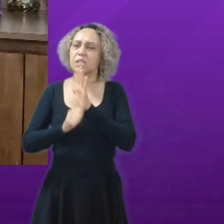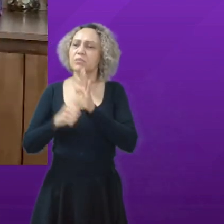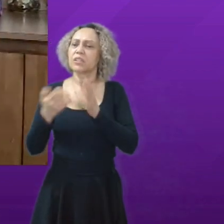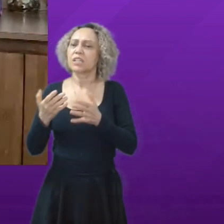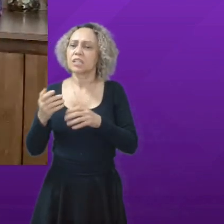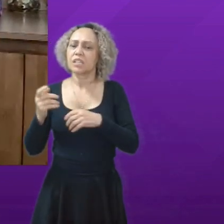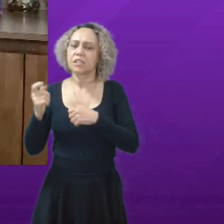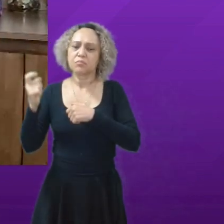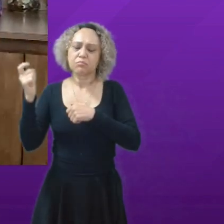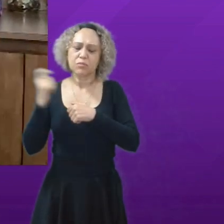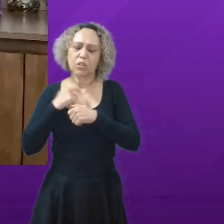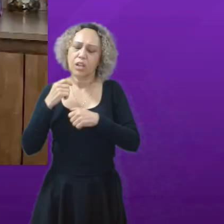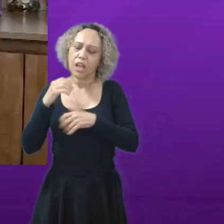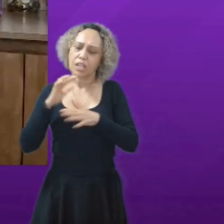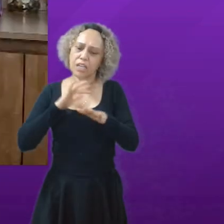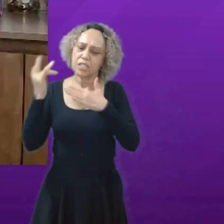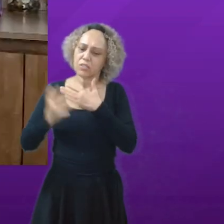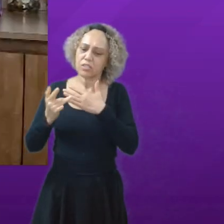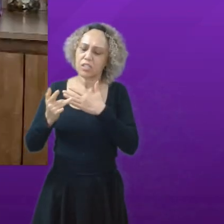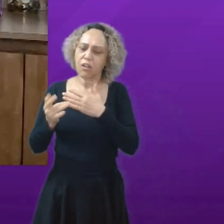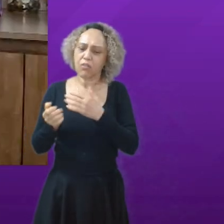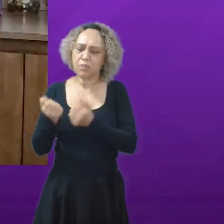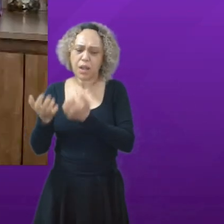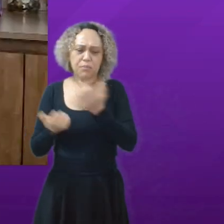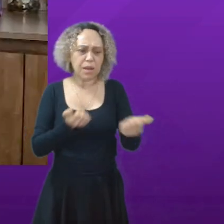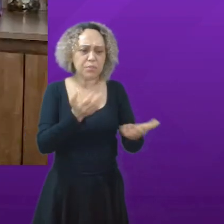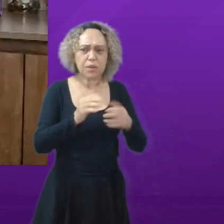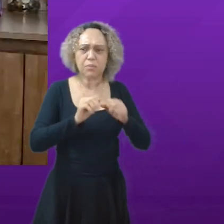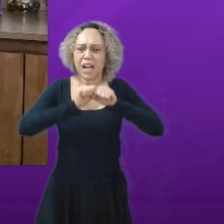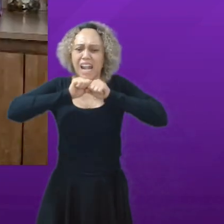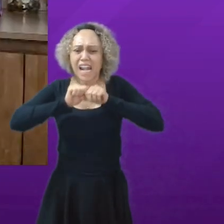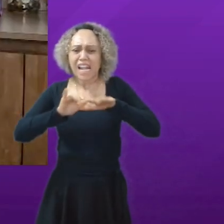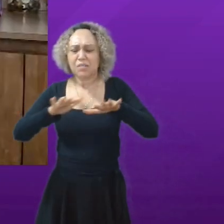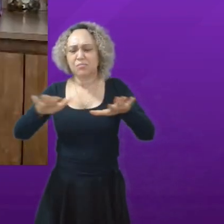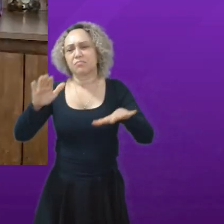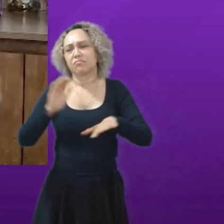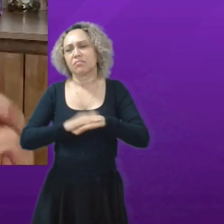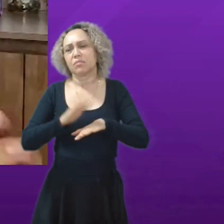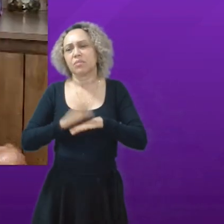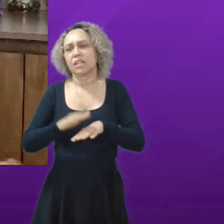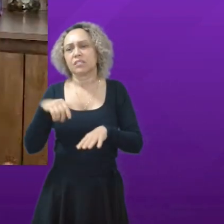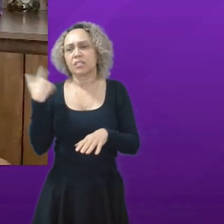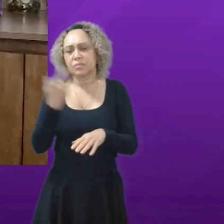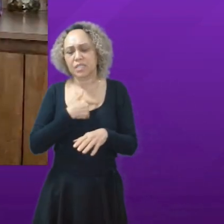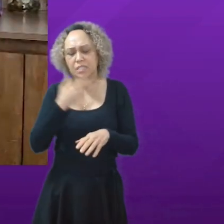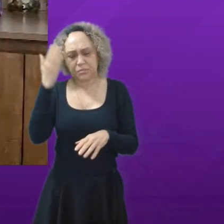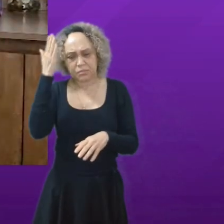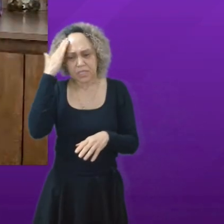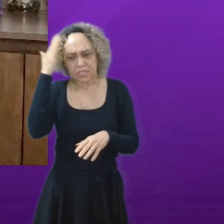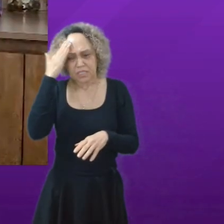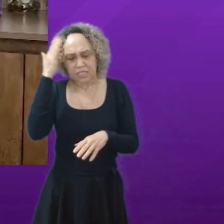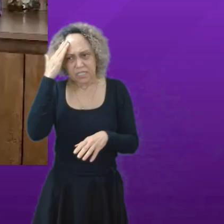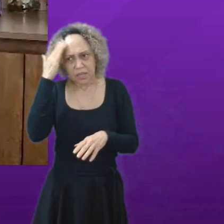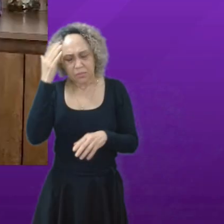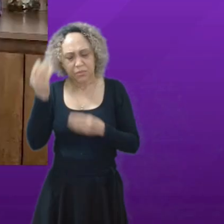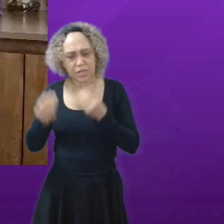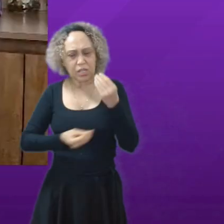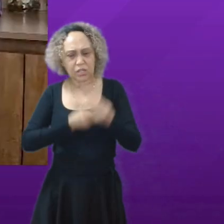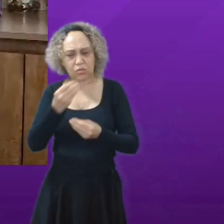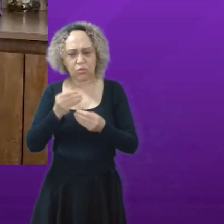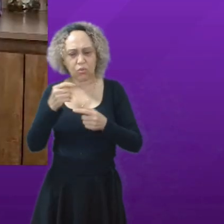rede social entregar mais. Então, a gente precisa sempre estar muito colado com essa construção das políticas,